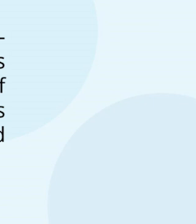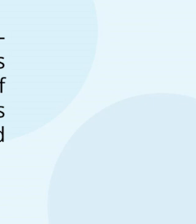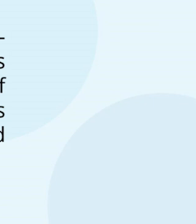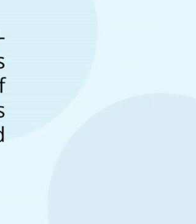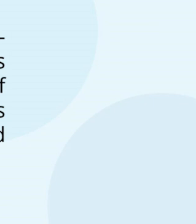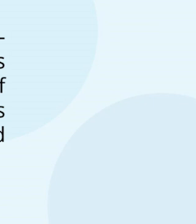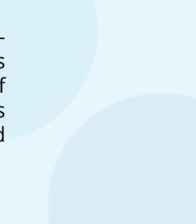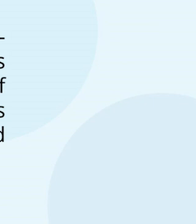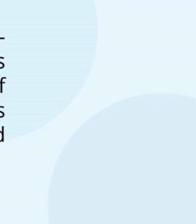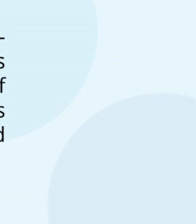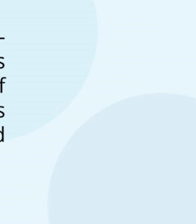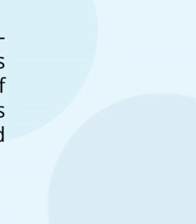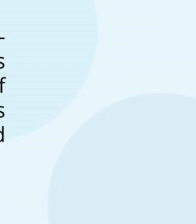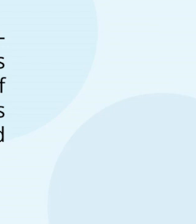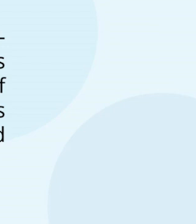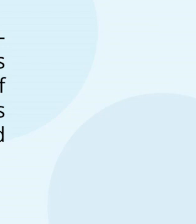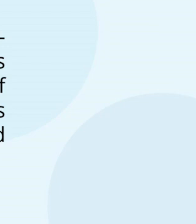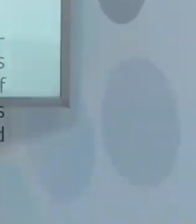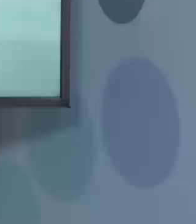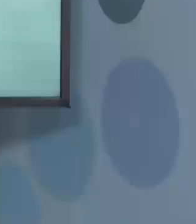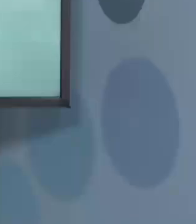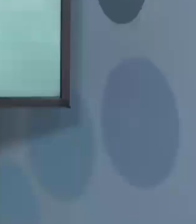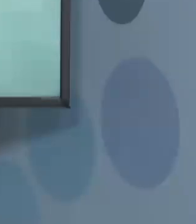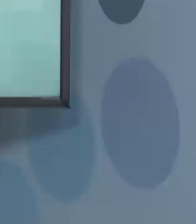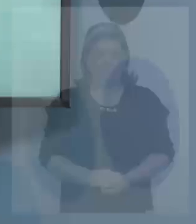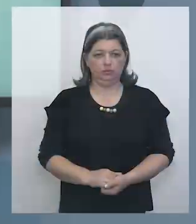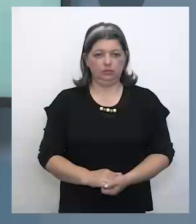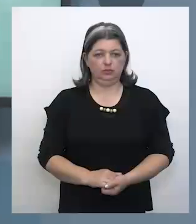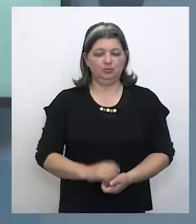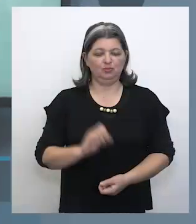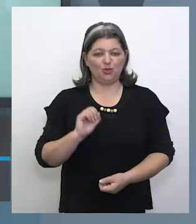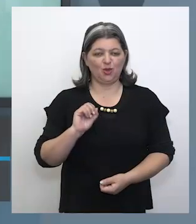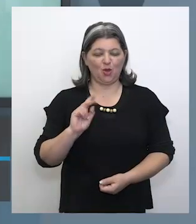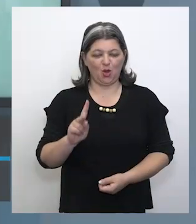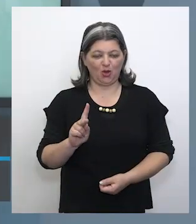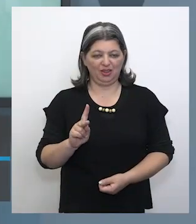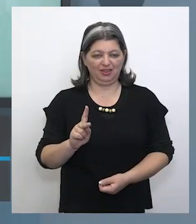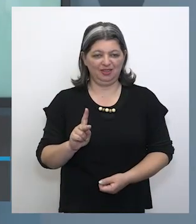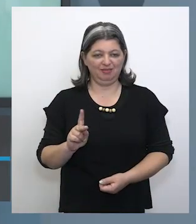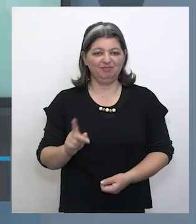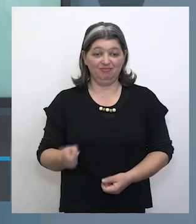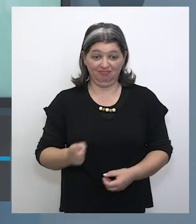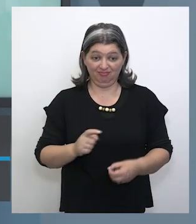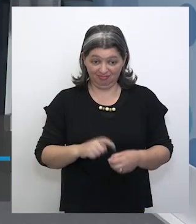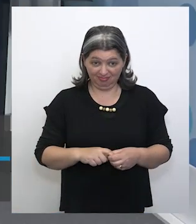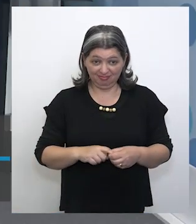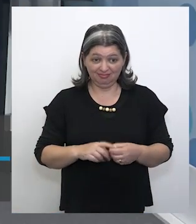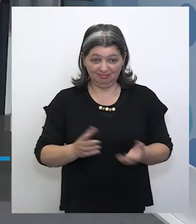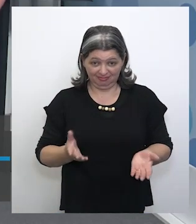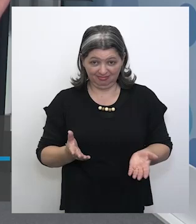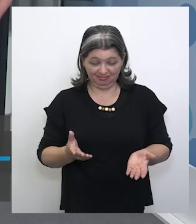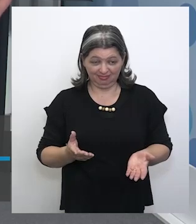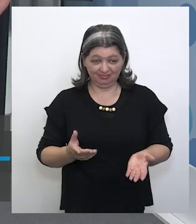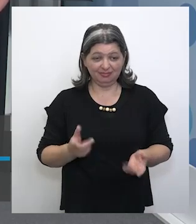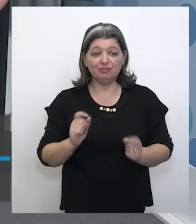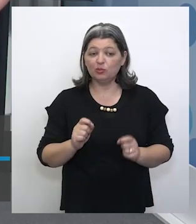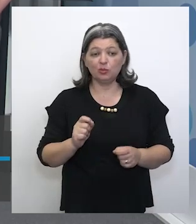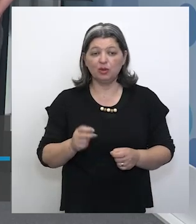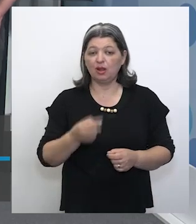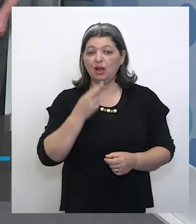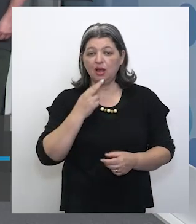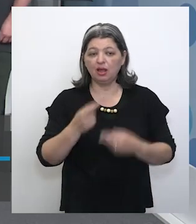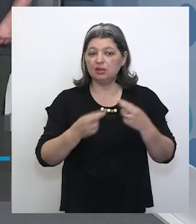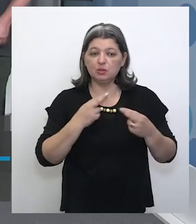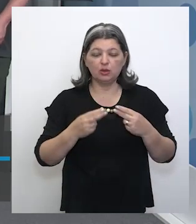Ok, Erika, we are back. What are the answers? Quais são as respostas aí? Vamos